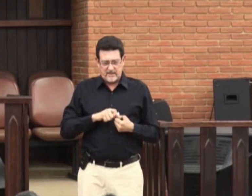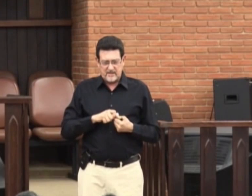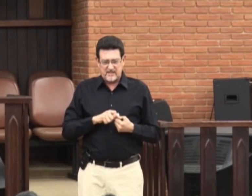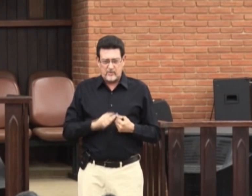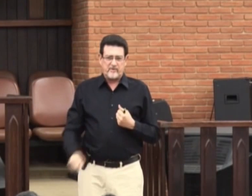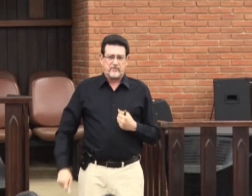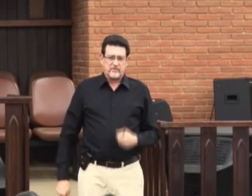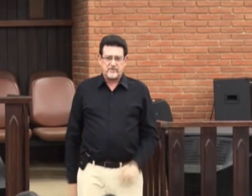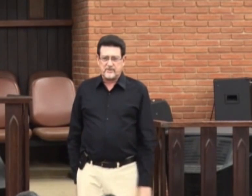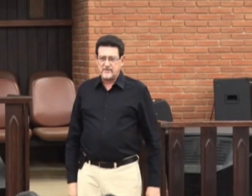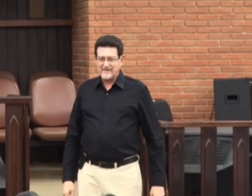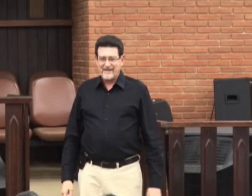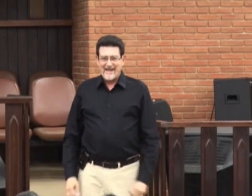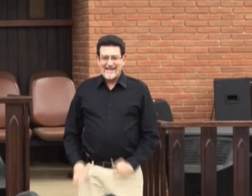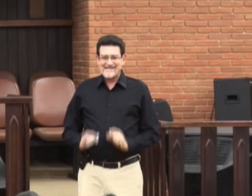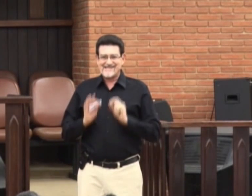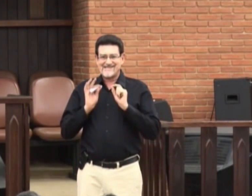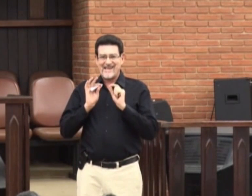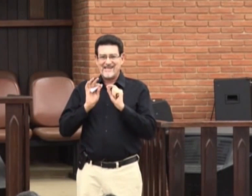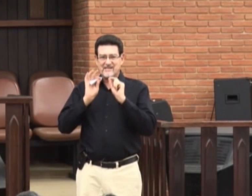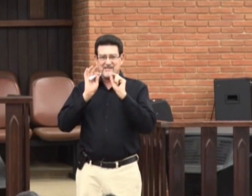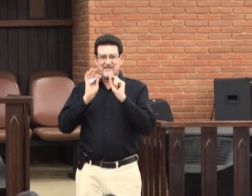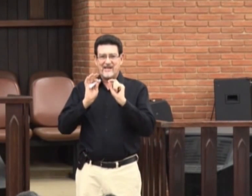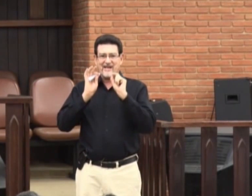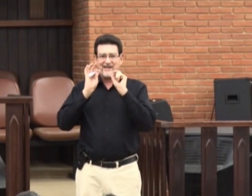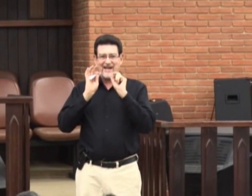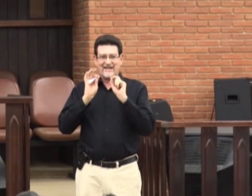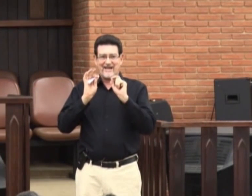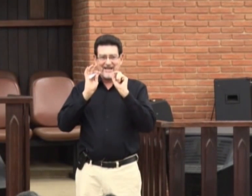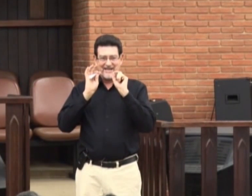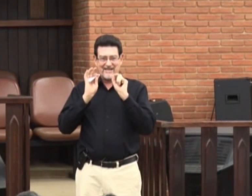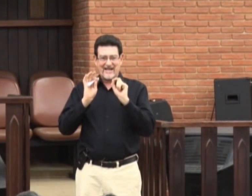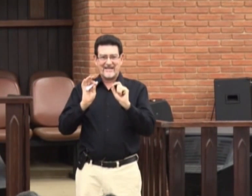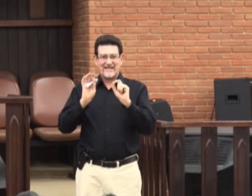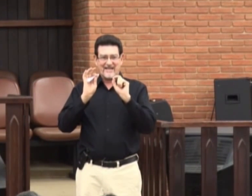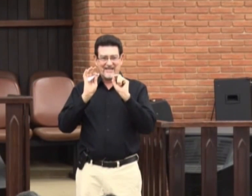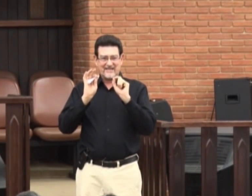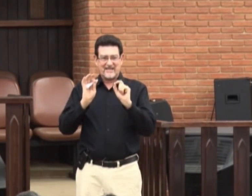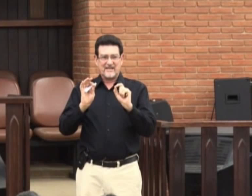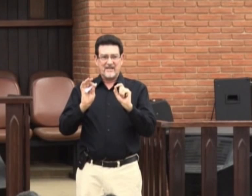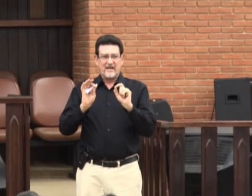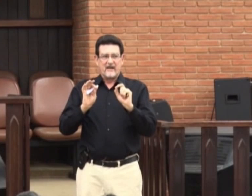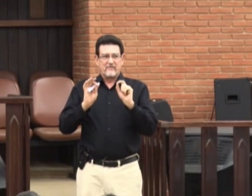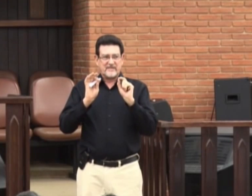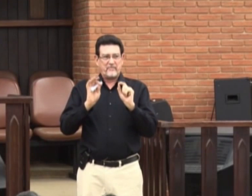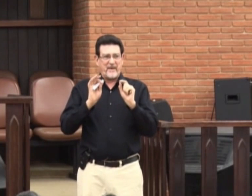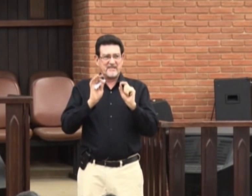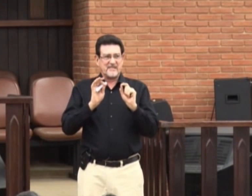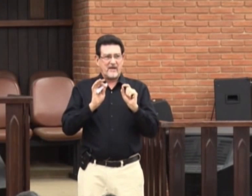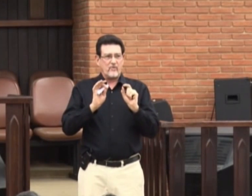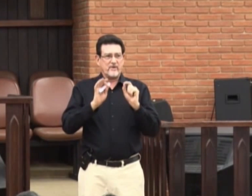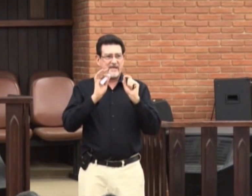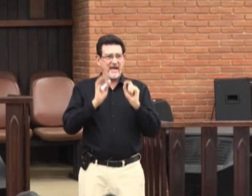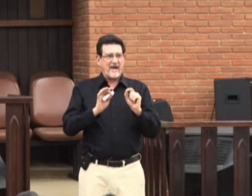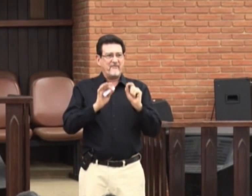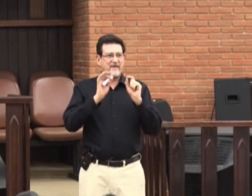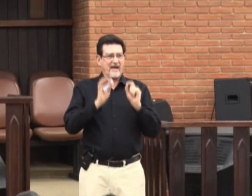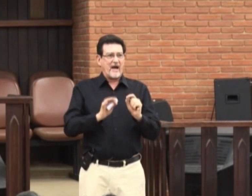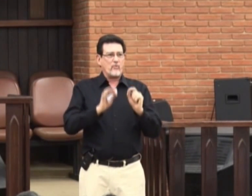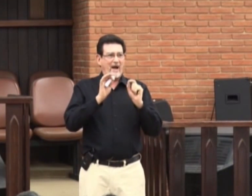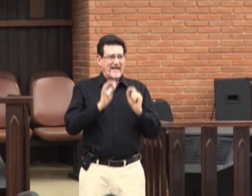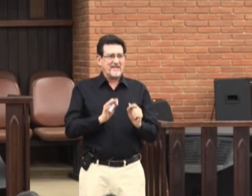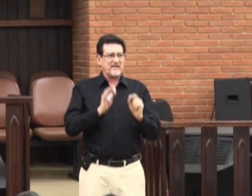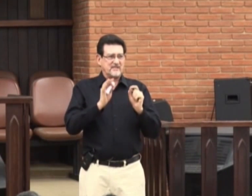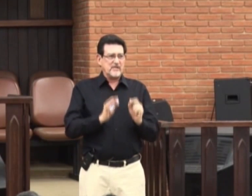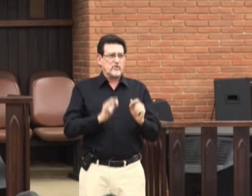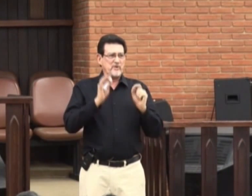minutos, 45 minutos, sem dizer nada, nada. Você pensa o que é